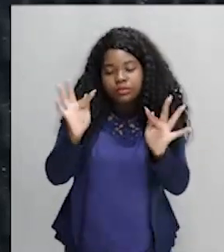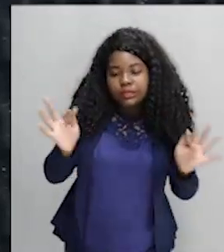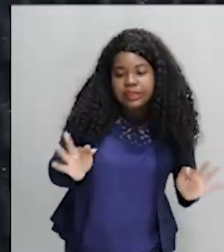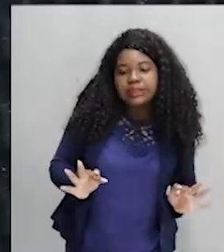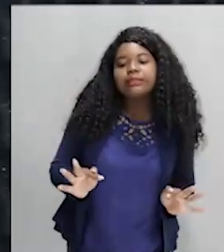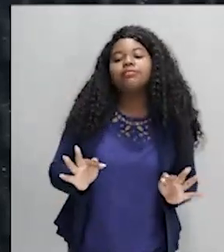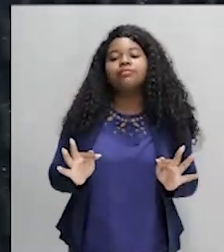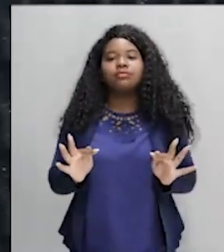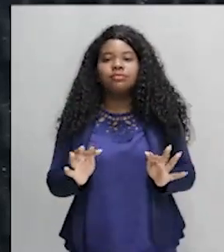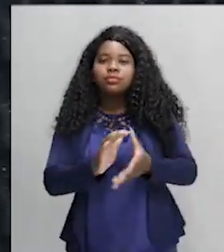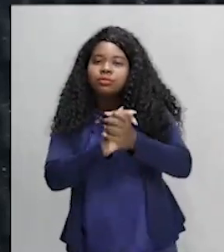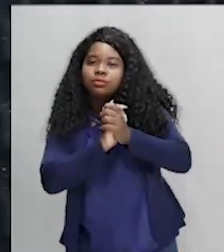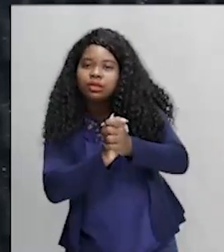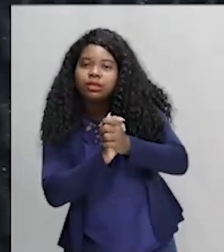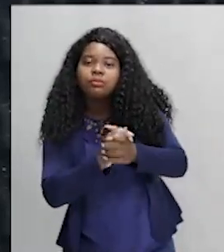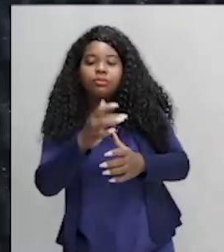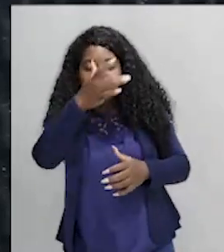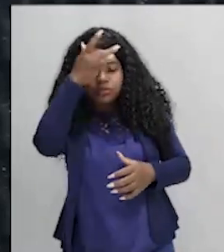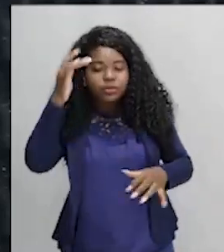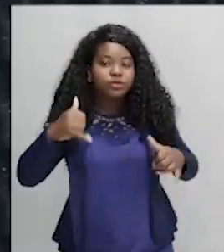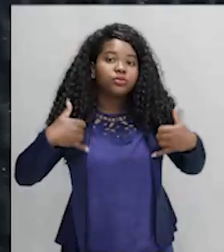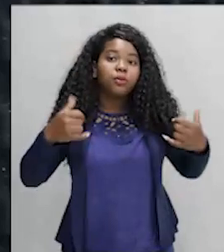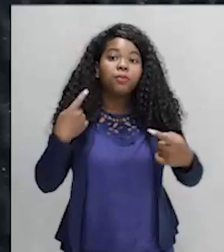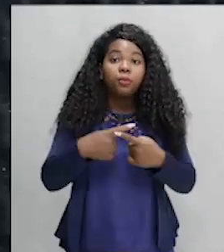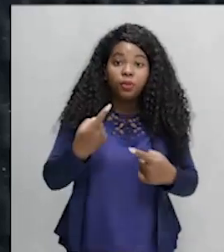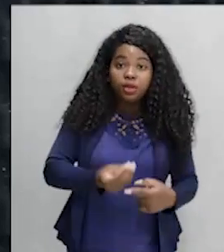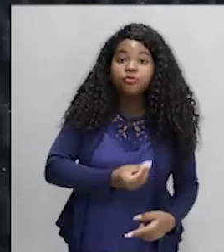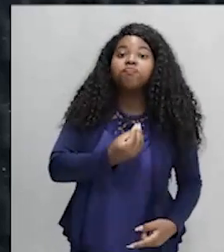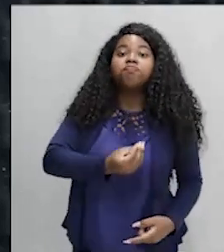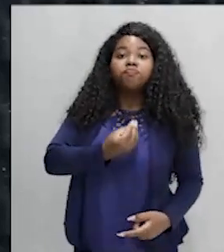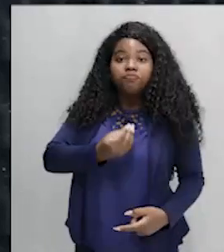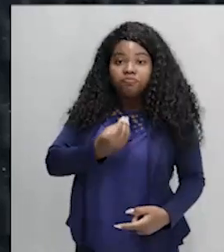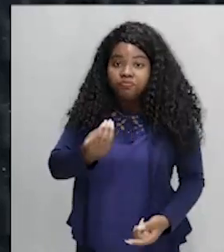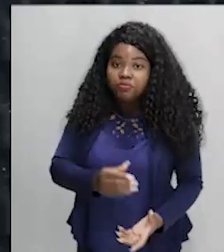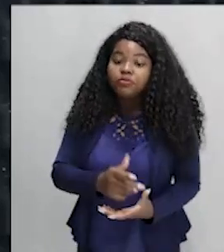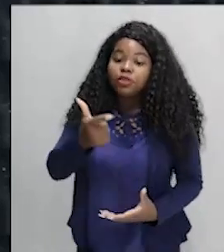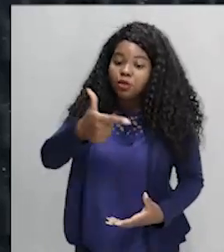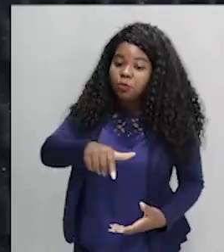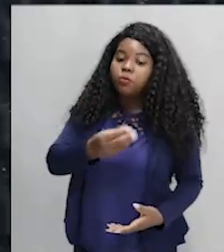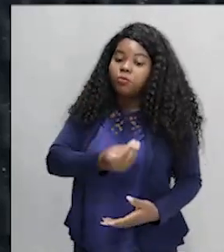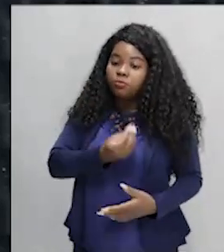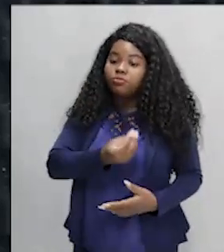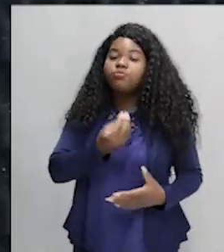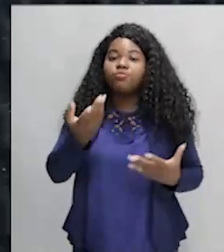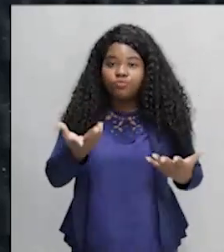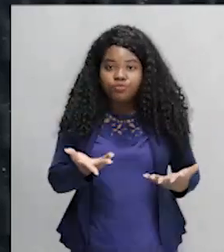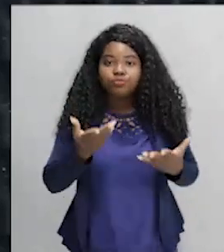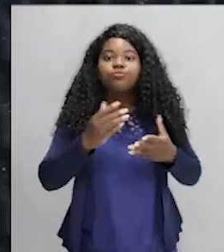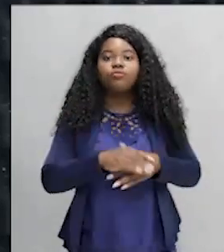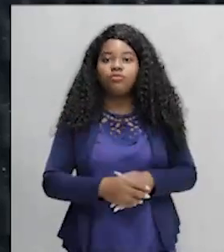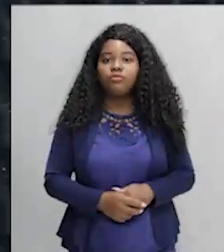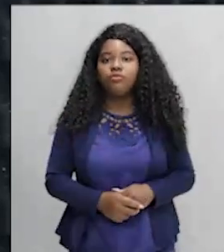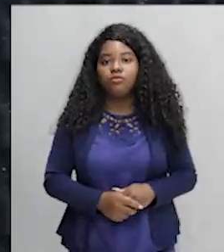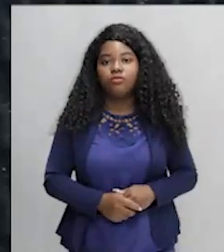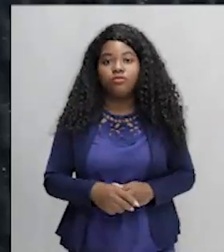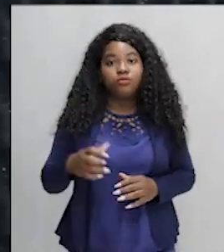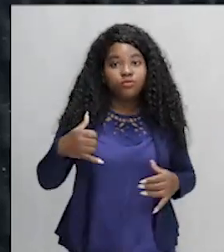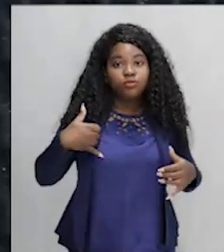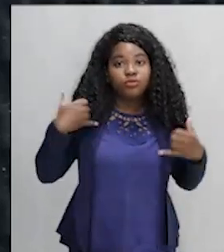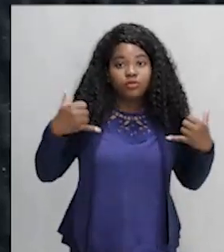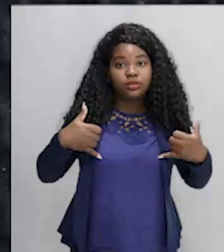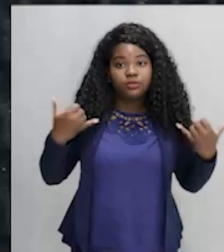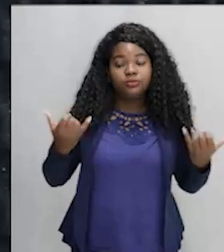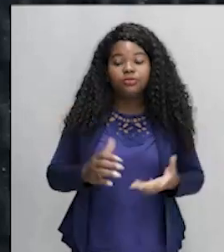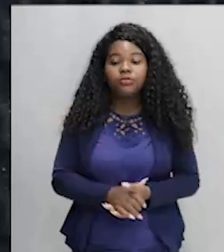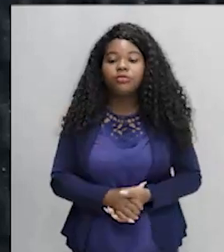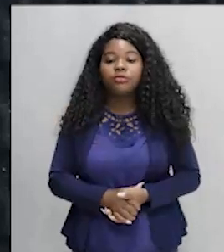essa pessoa está viva, porque ela continua ainda viva, porque ela se mantém viva por mais um ano. Eu estou falando de